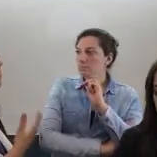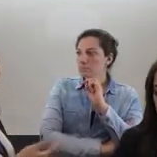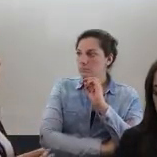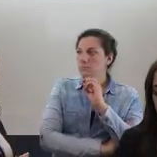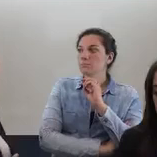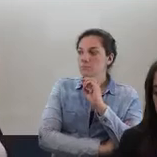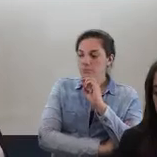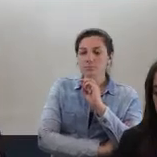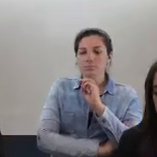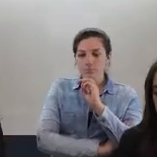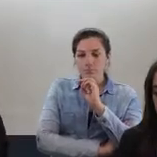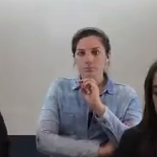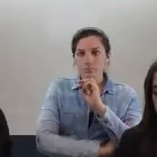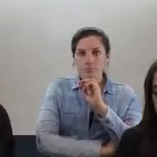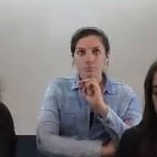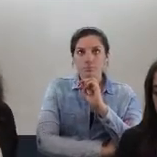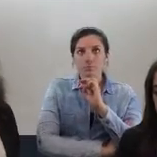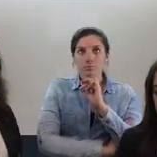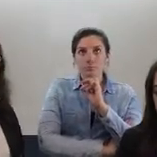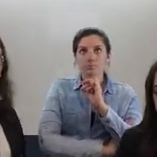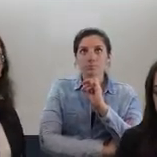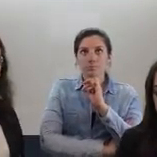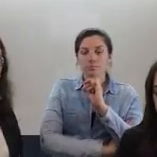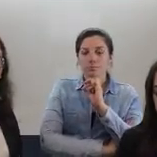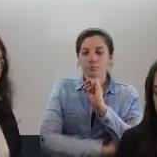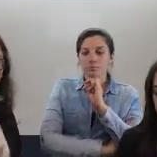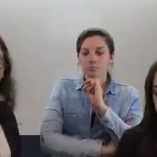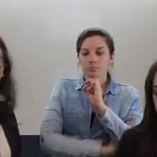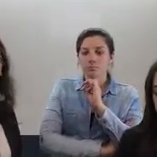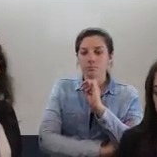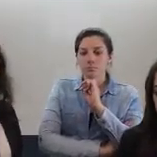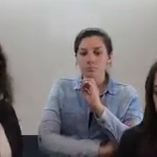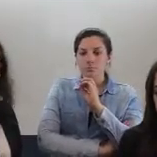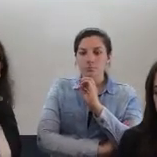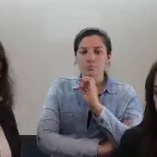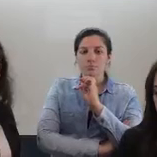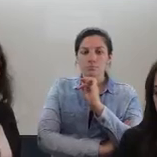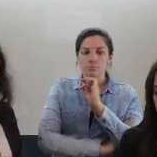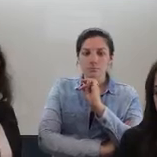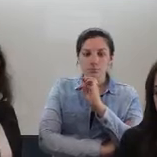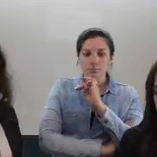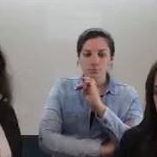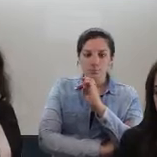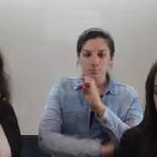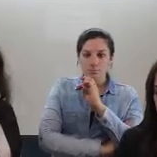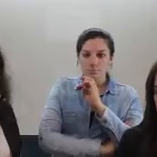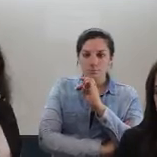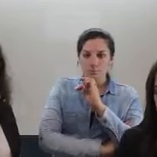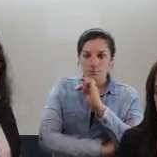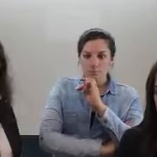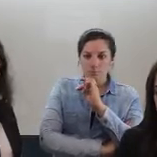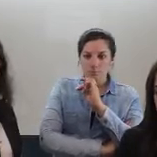professores agora vão começar já a cobrar isso de vocês, né? Que vocês coloquem os trabalhos e tudo nas normas da ABNT.